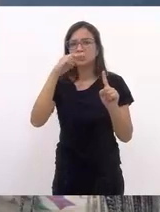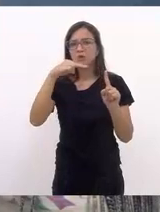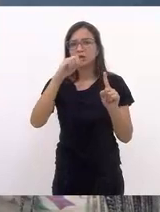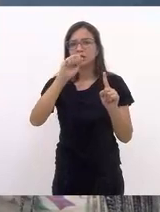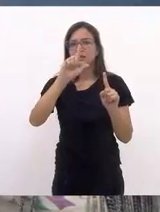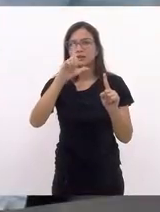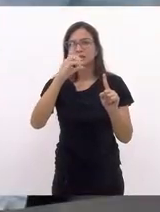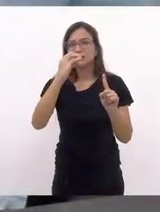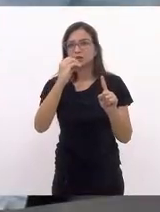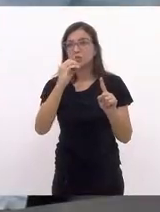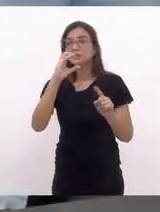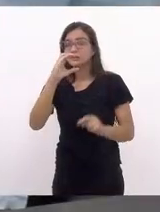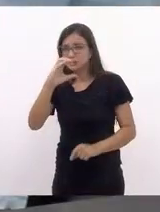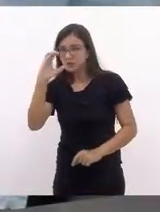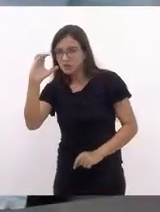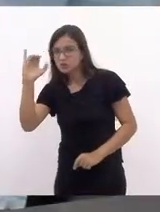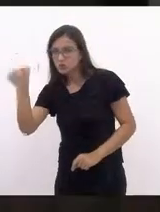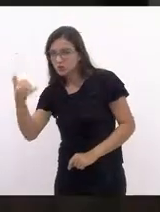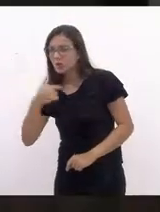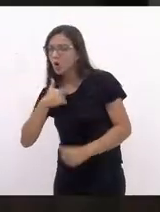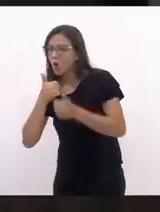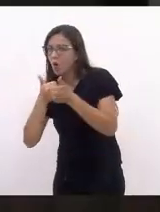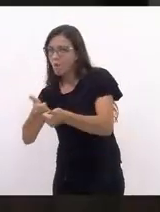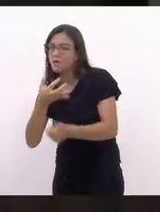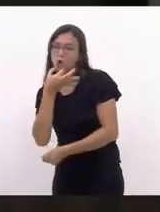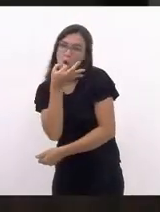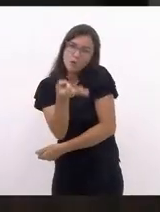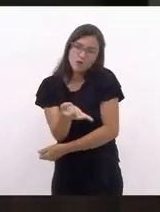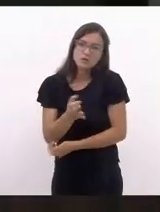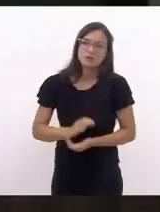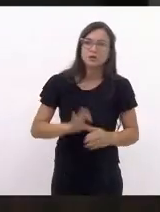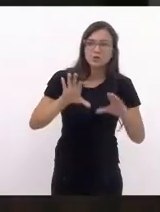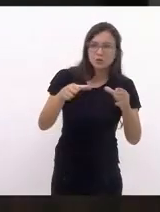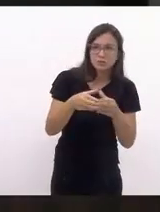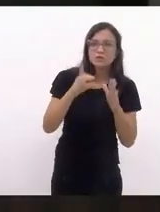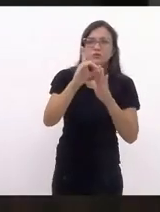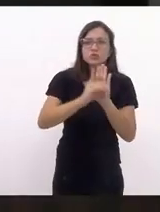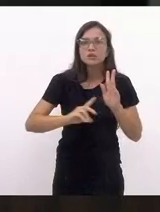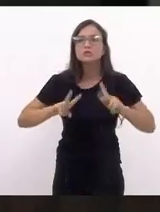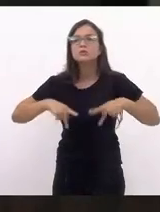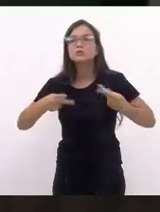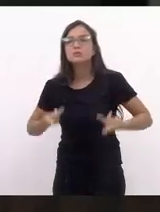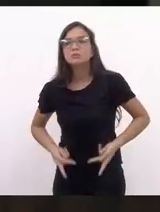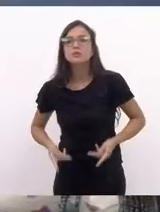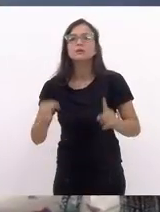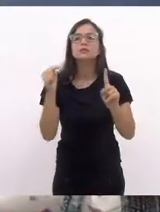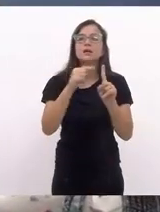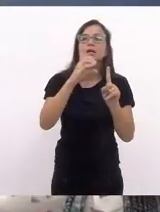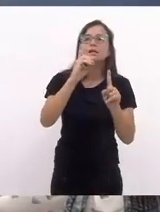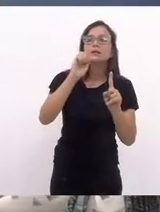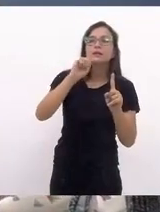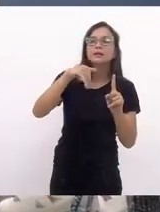eu acompanho o parecer da ccj presidente ela que o pessoal direito de humanos e cidadania estadania